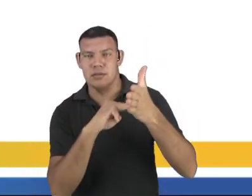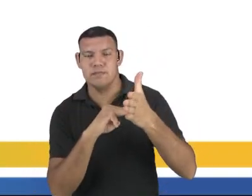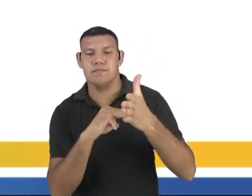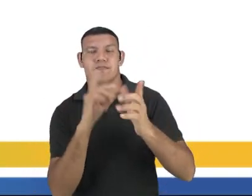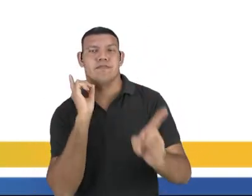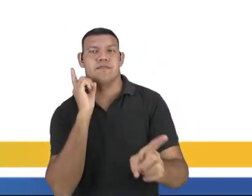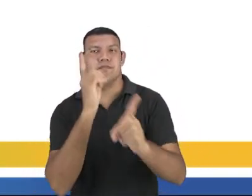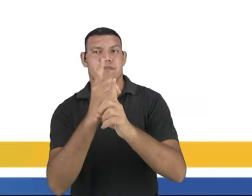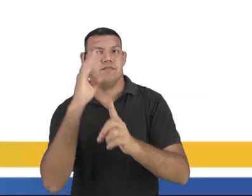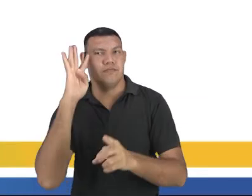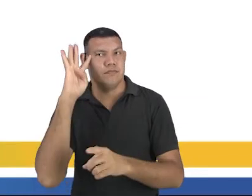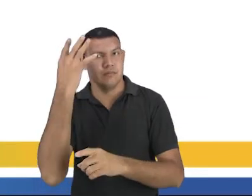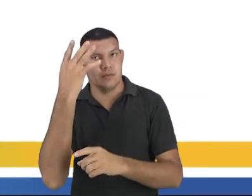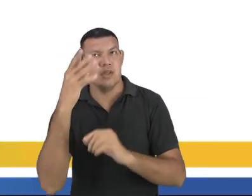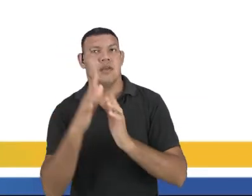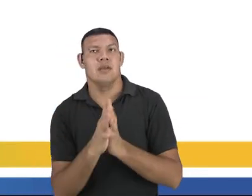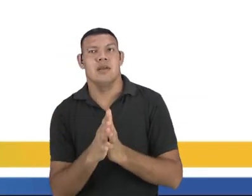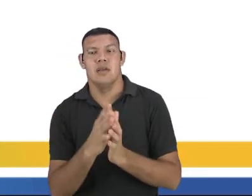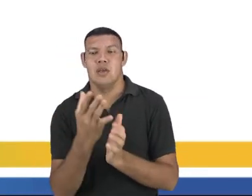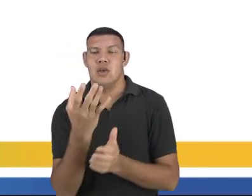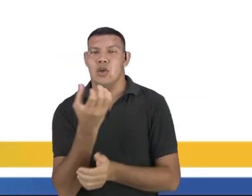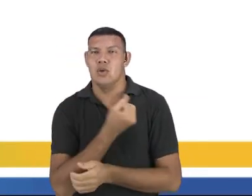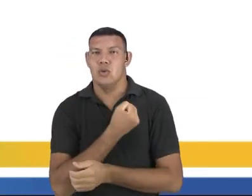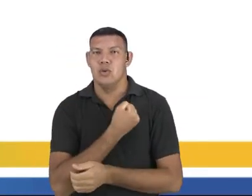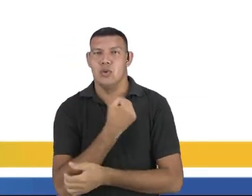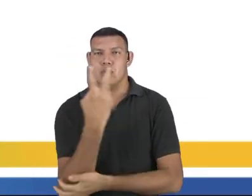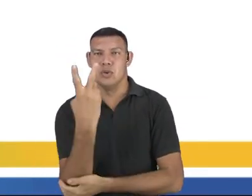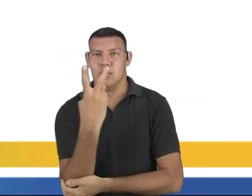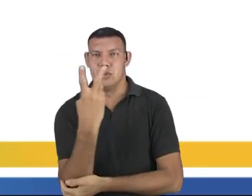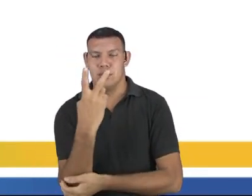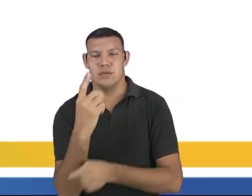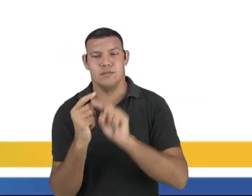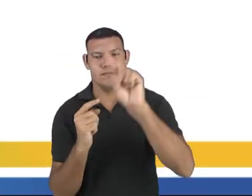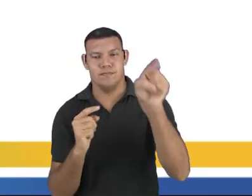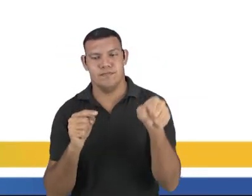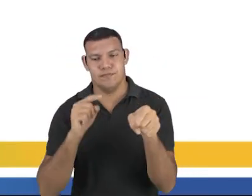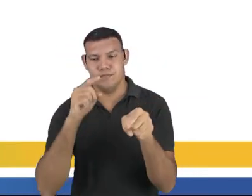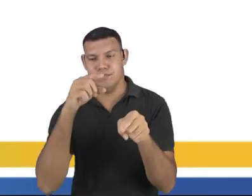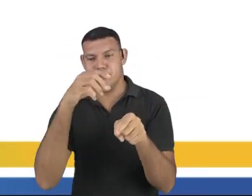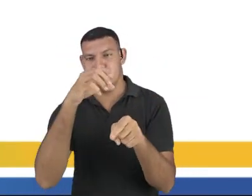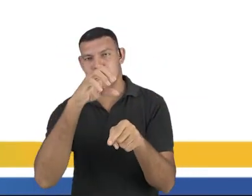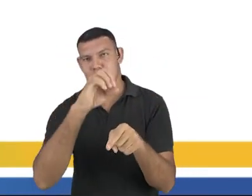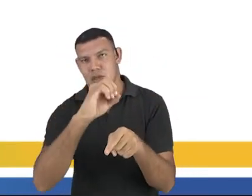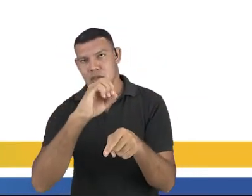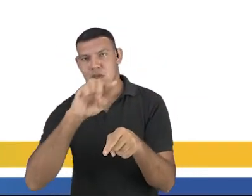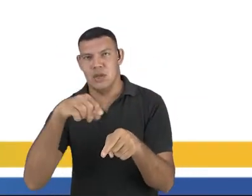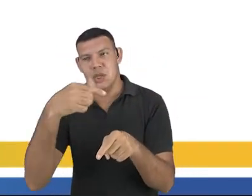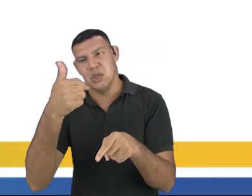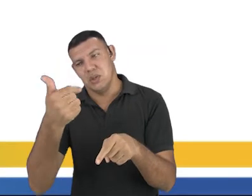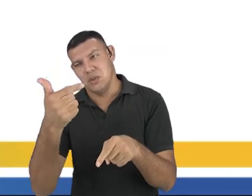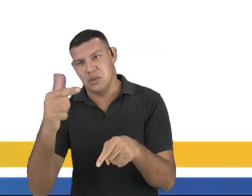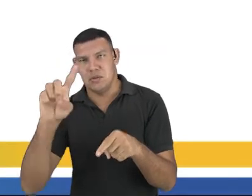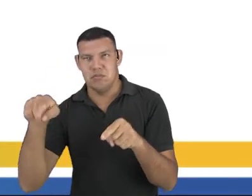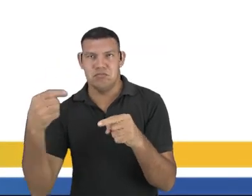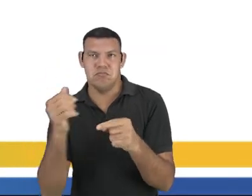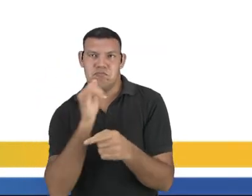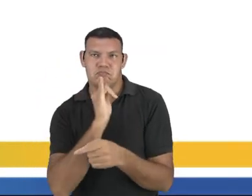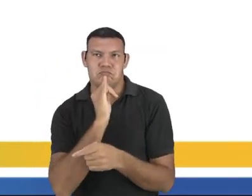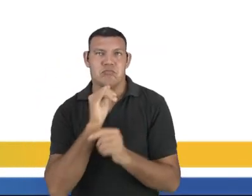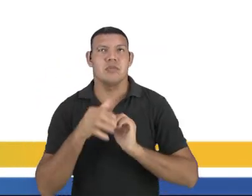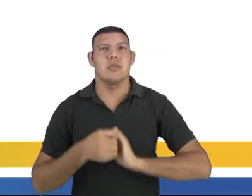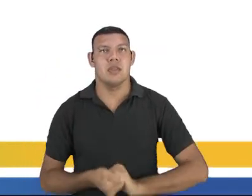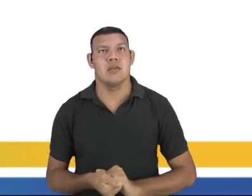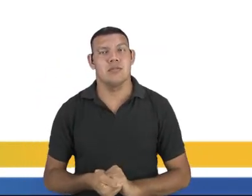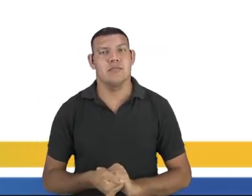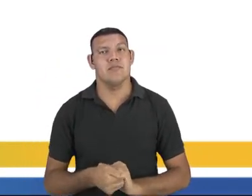que pode ser expresso por um par ordenado já que em cada equação é representada por uma reta no